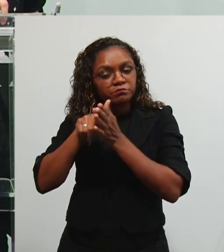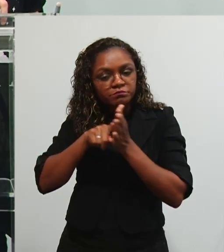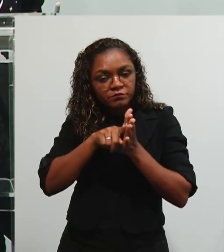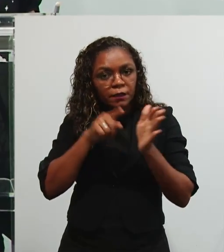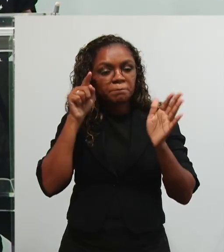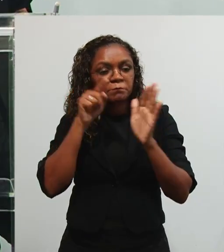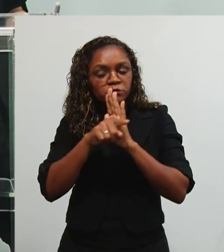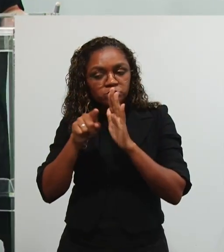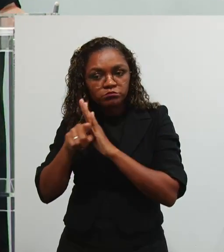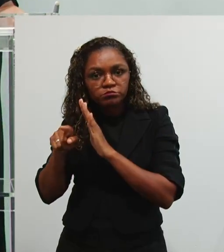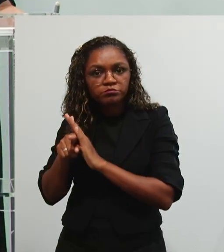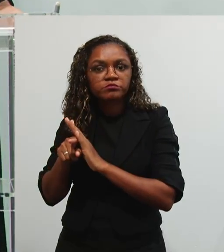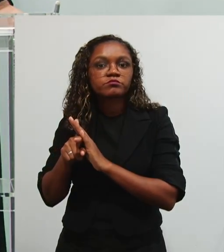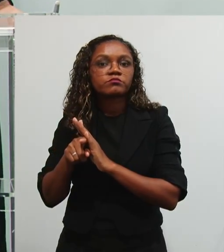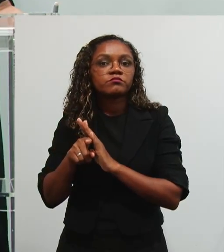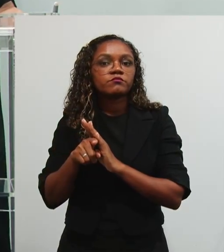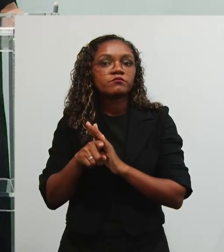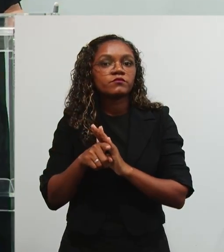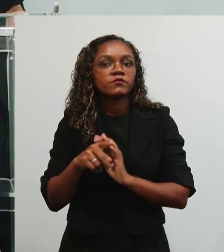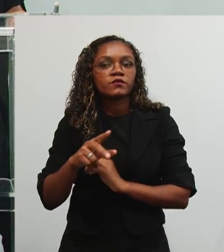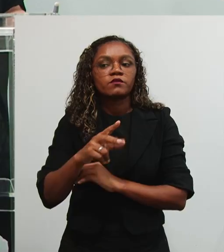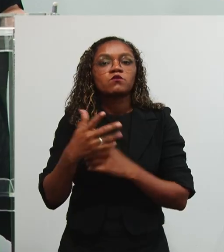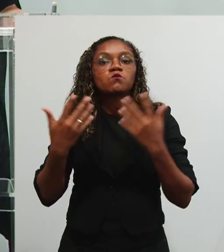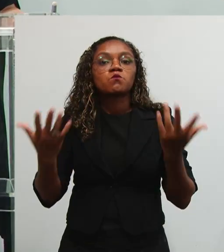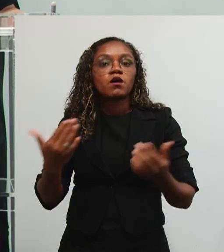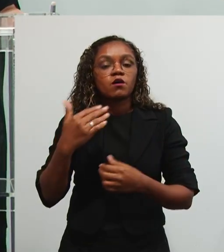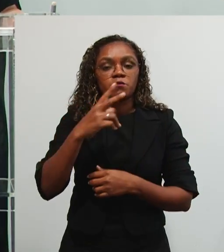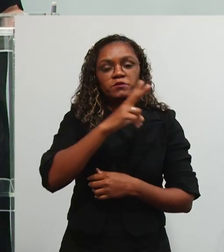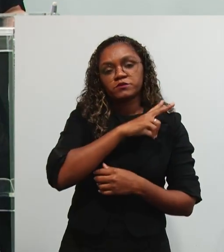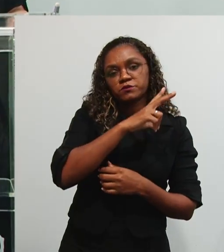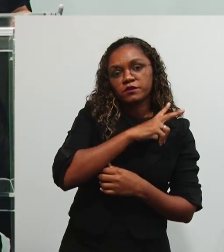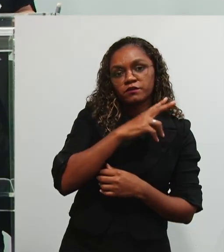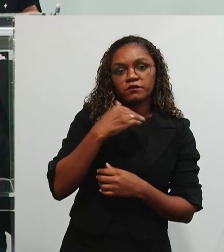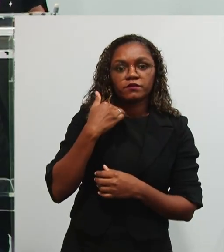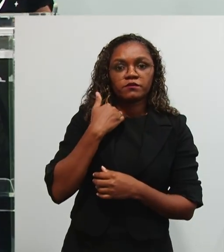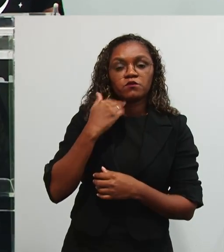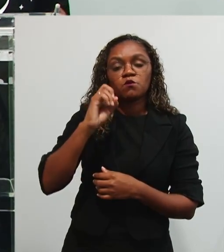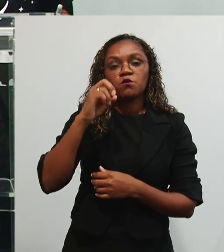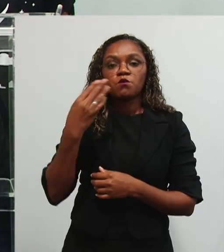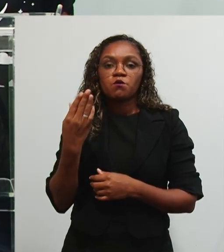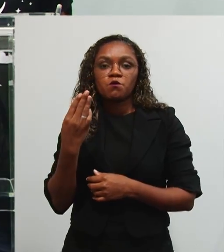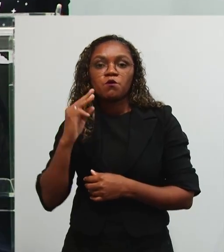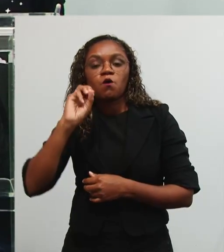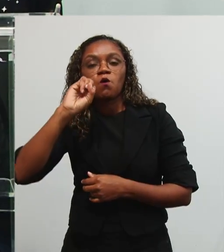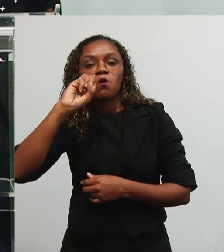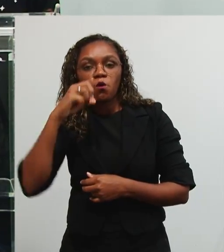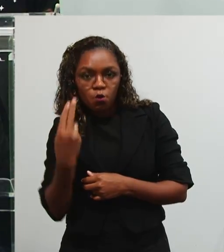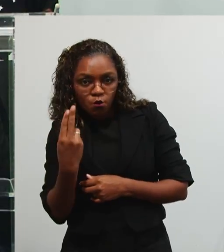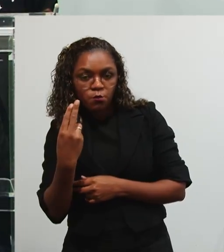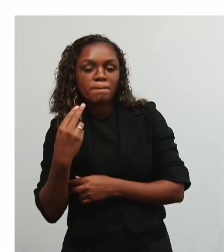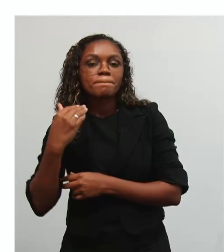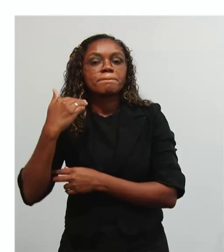bancos estatais, bancos privados. Como se dá isso nesses 2 bancos, né?